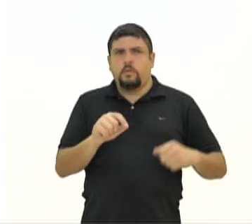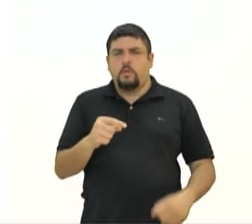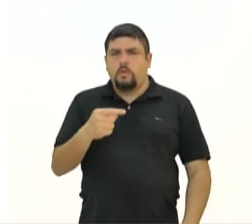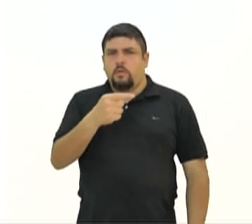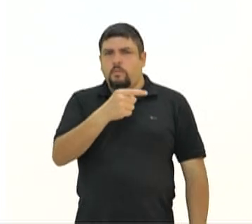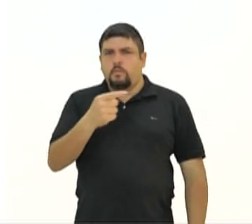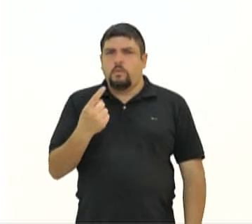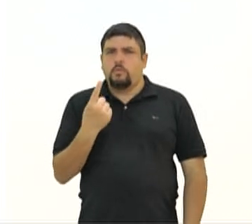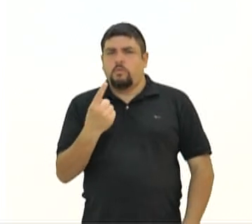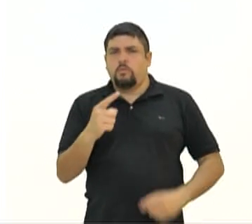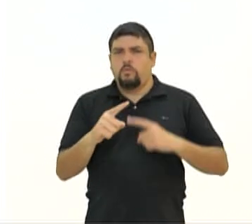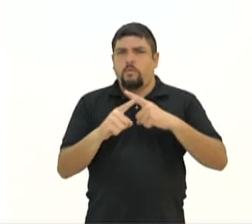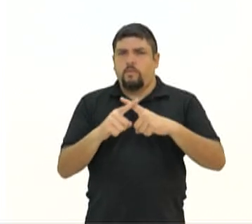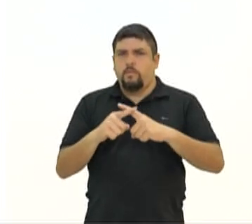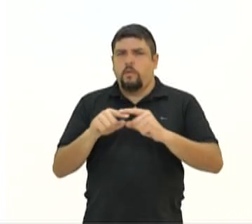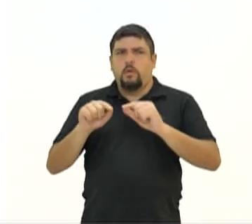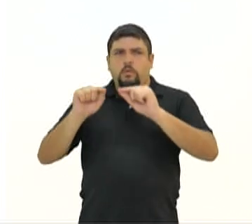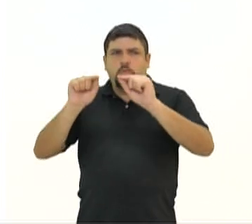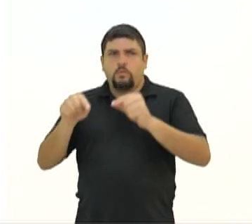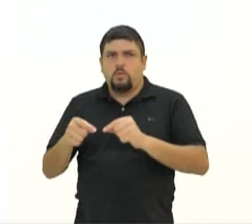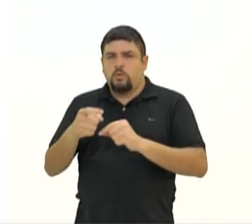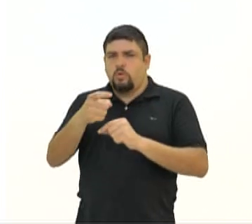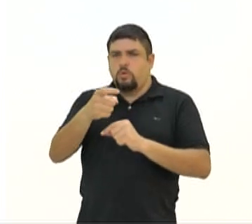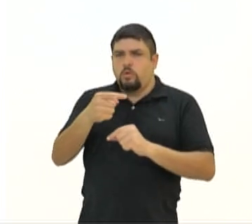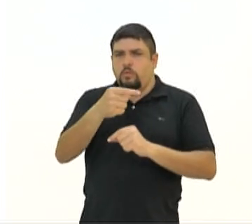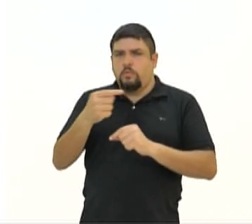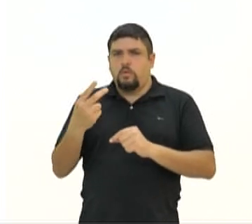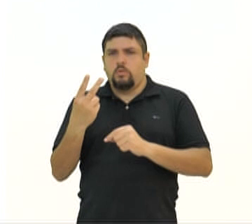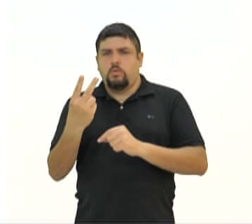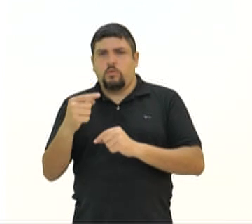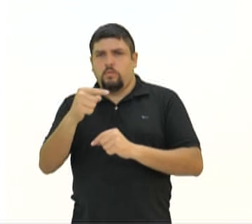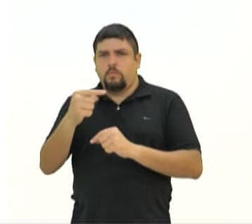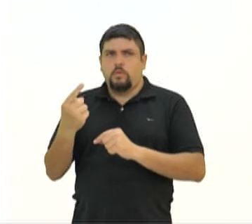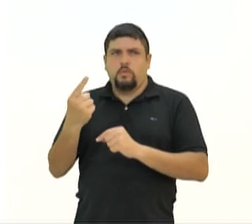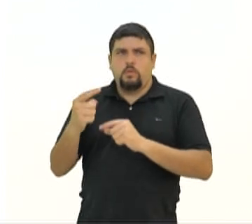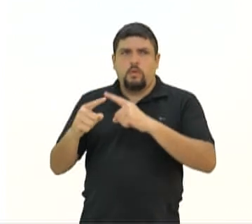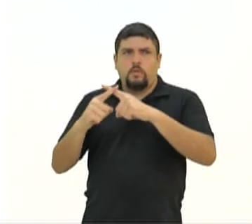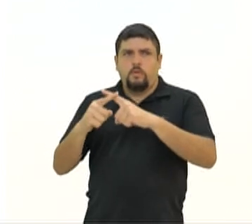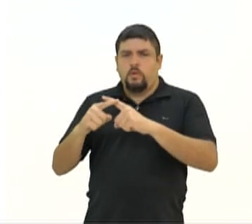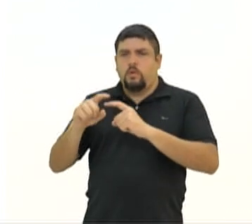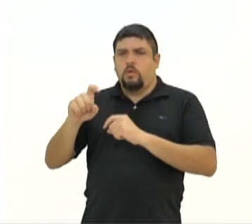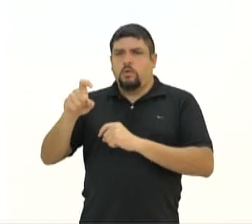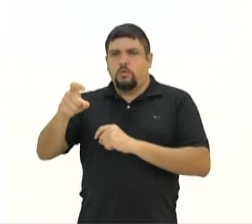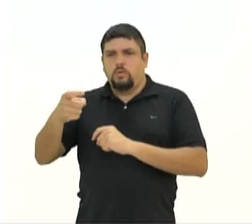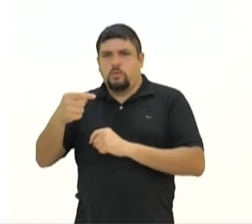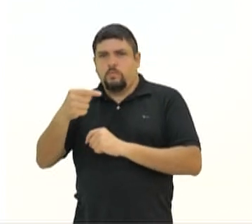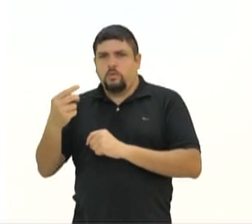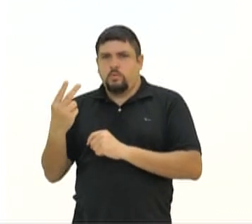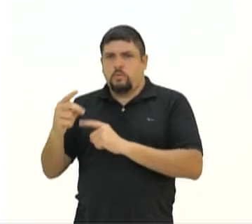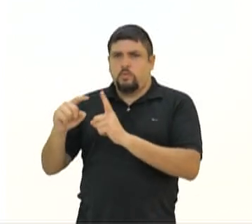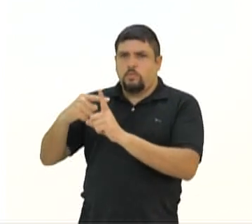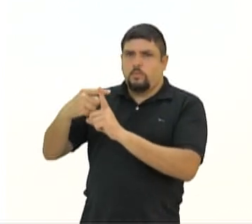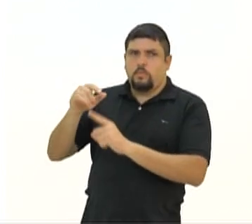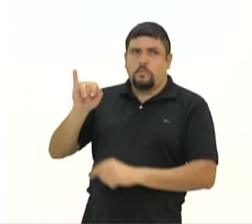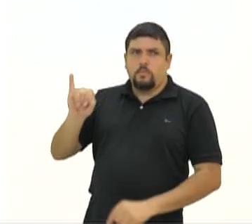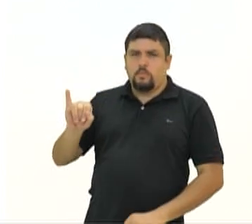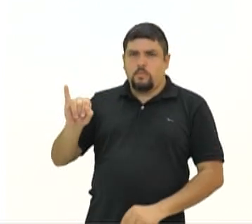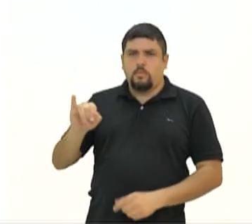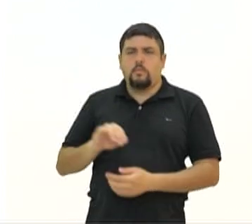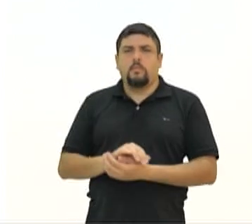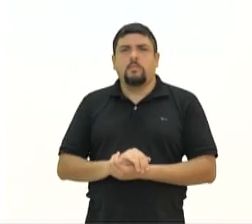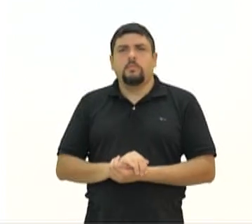1 vezes x menos 2 menos i vezes x menos 2 mais i? Qual o polinômio de segundo que